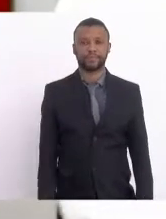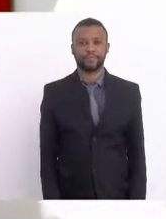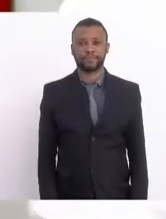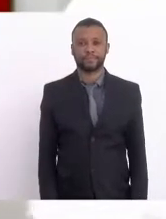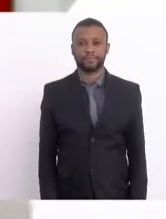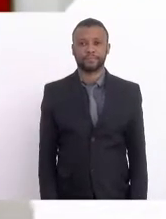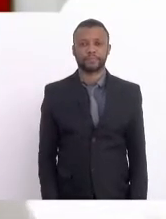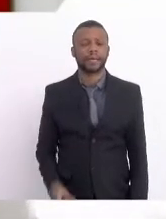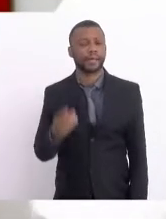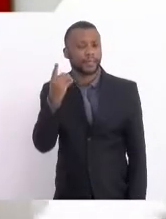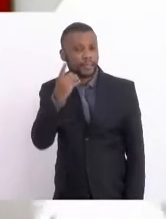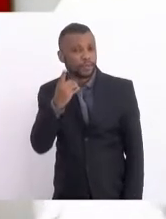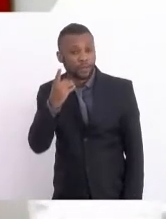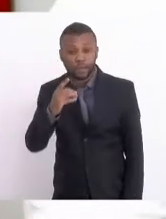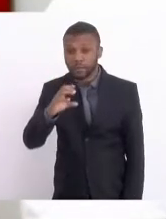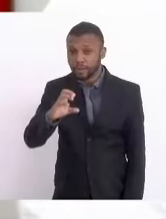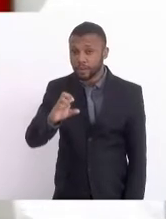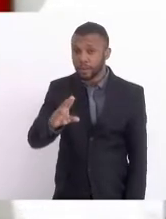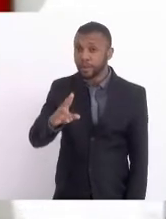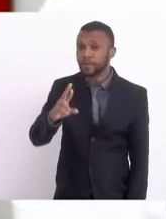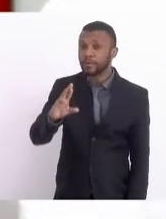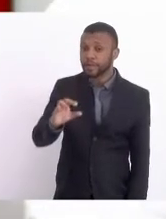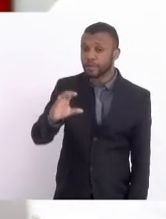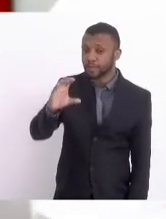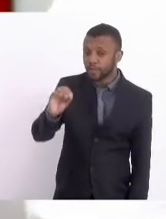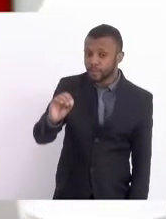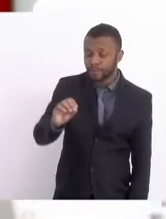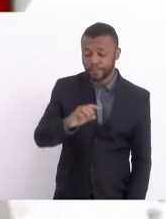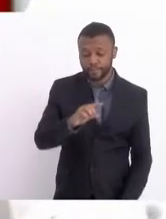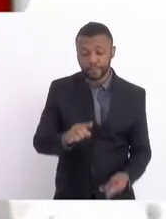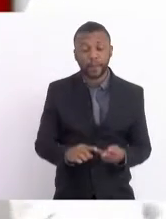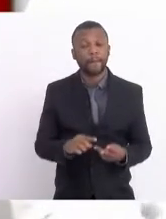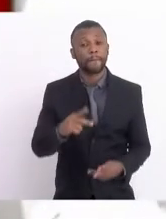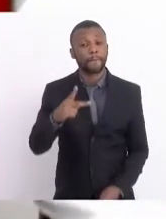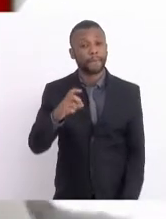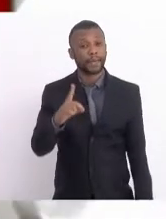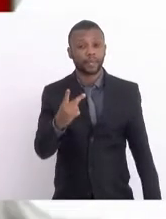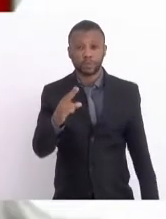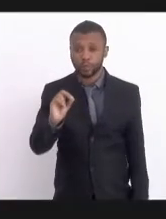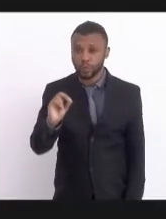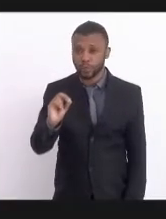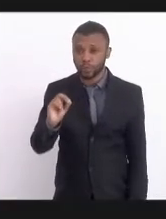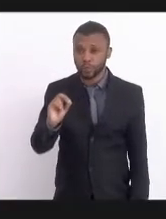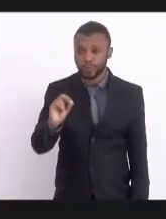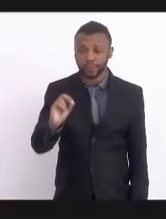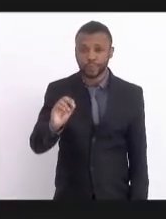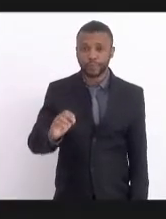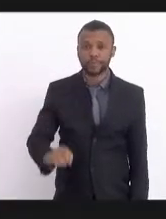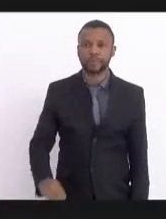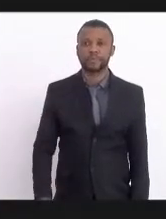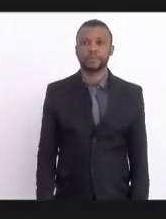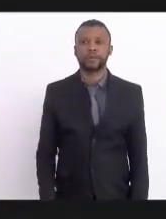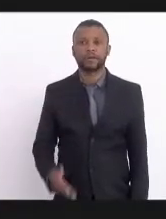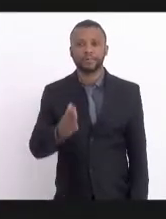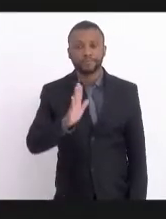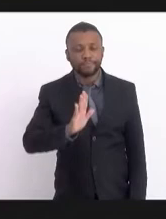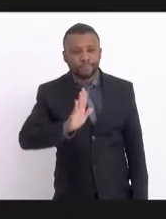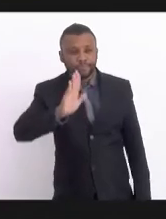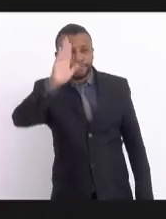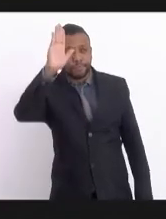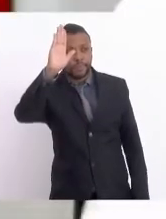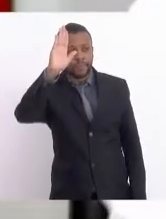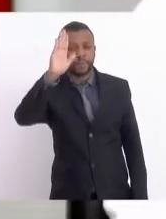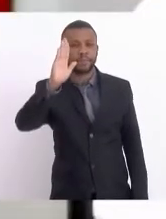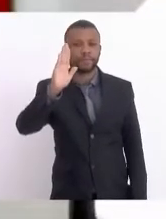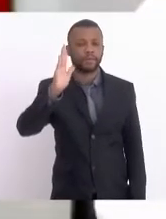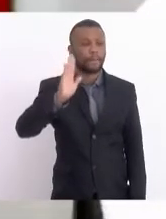Deputado Eurico Júnior. Deputado Pedro Ricardo. Deputado Pedro Ricardo. Deputado Eurico